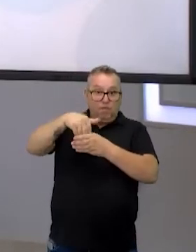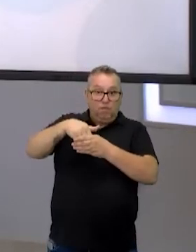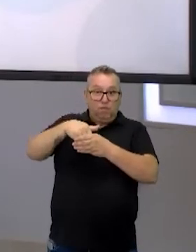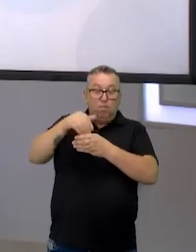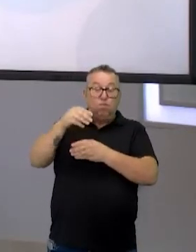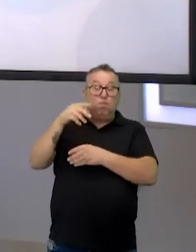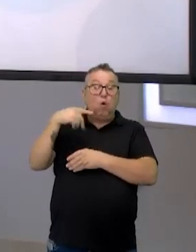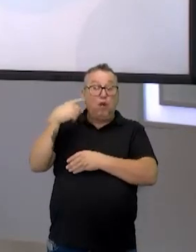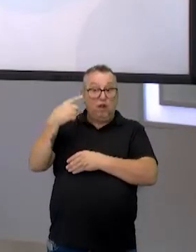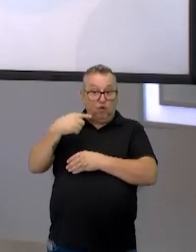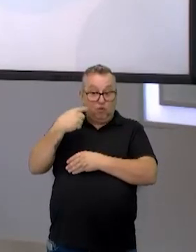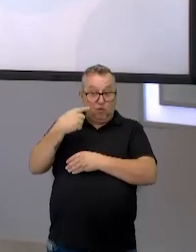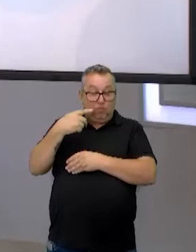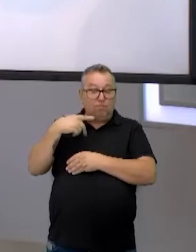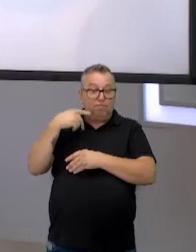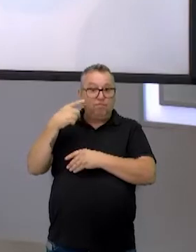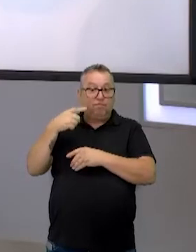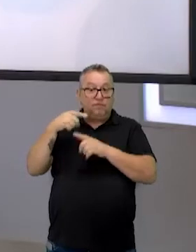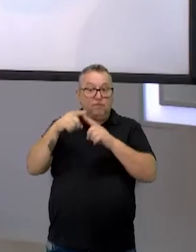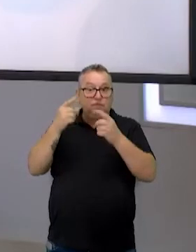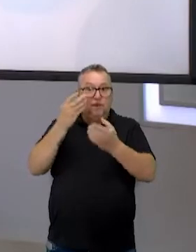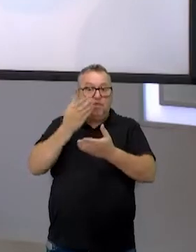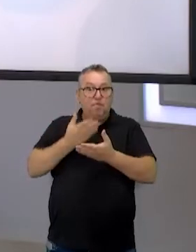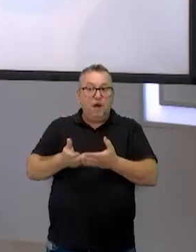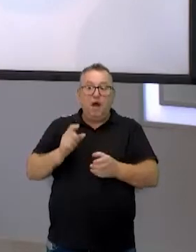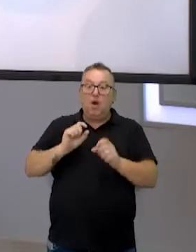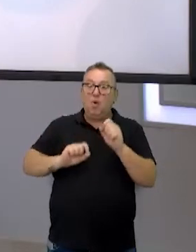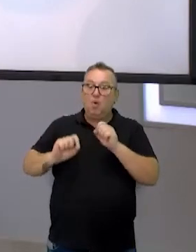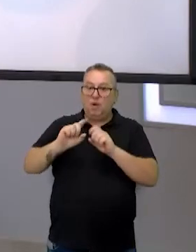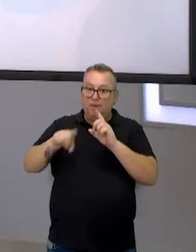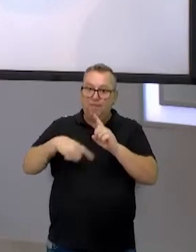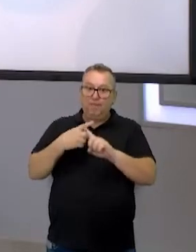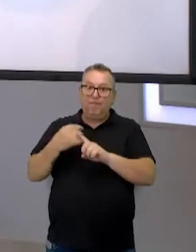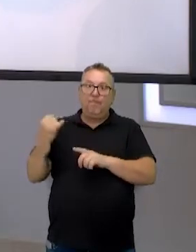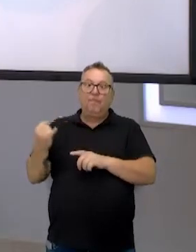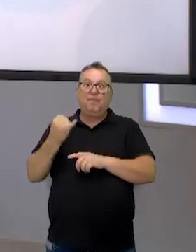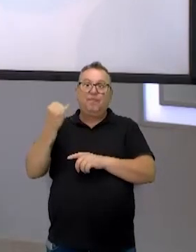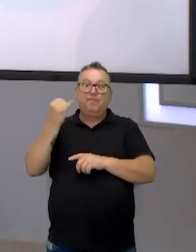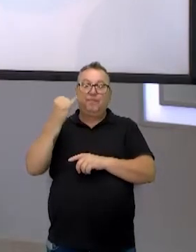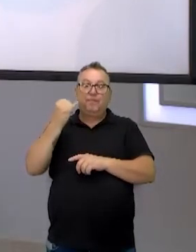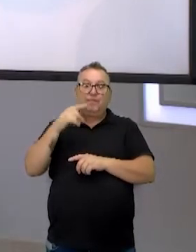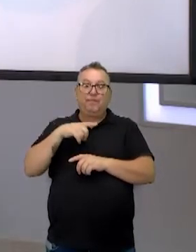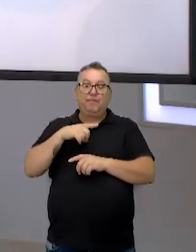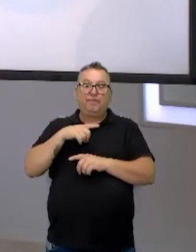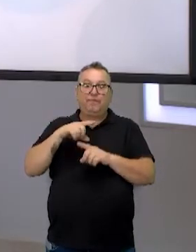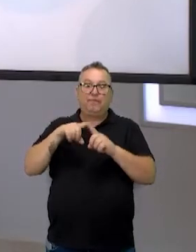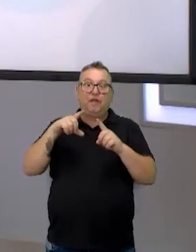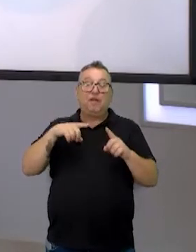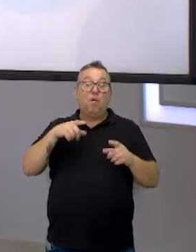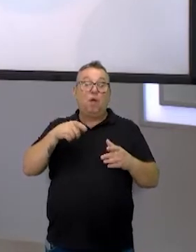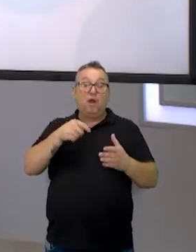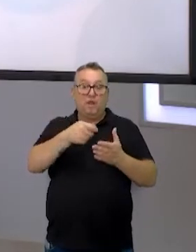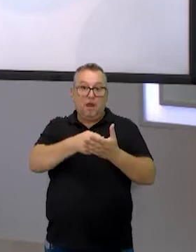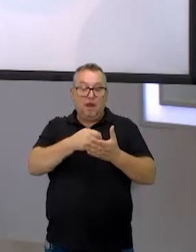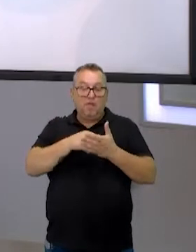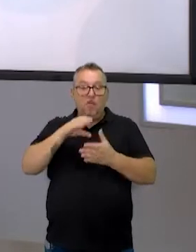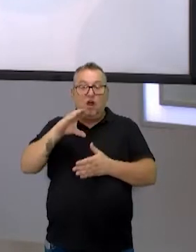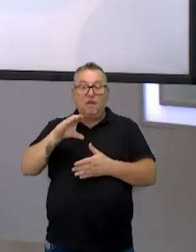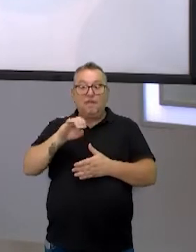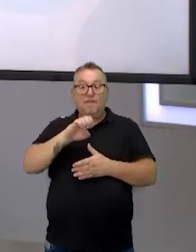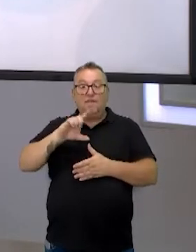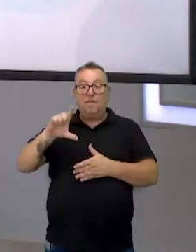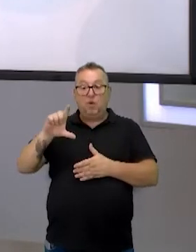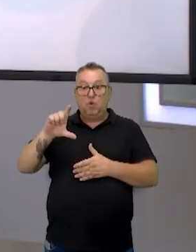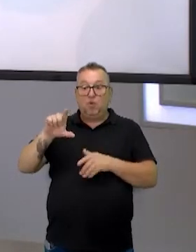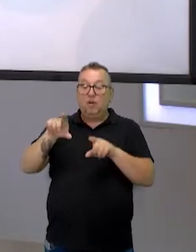político. Você perde isso que, para mim, é até mais importante. São as garantias civis